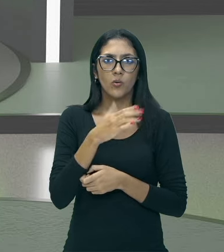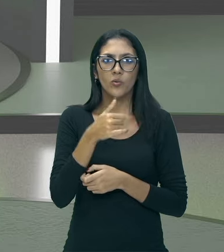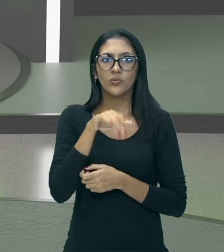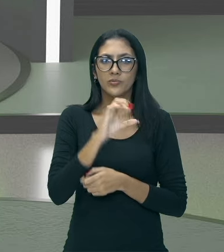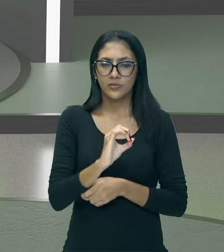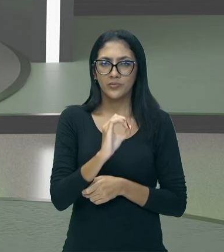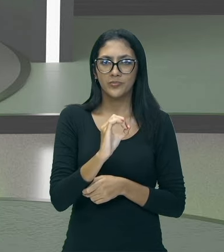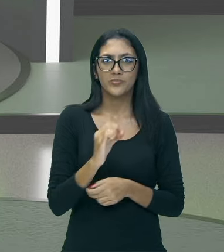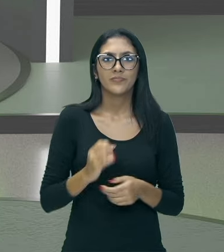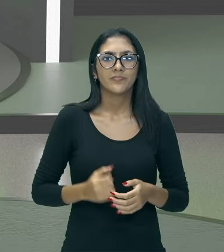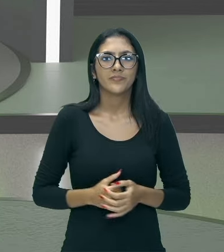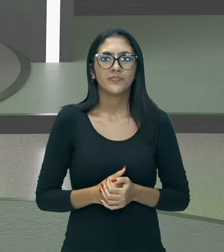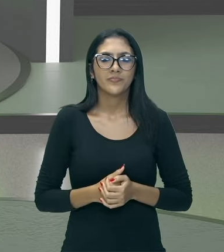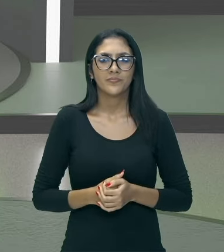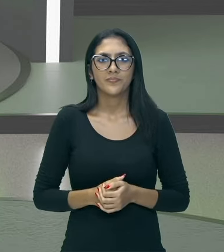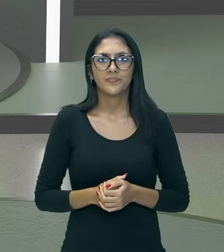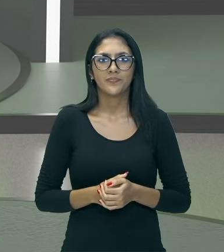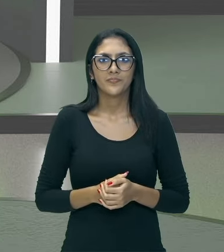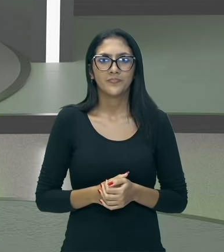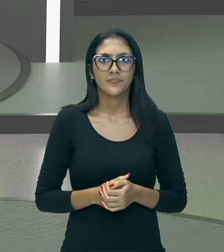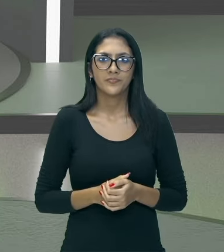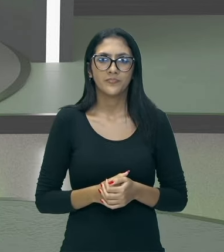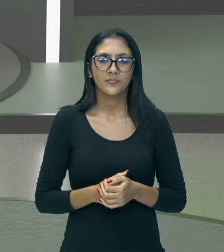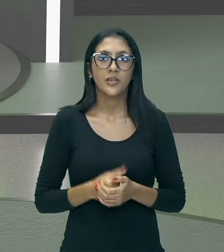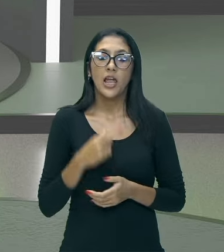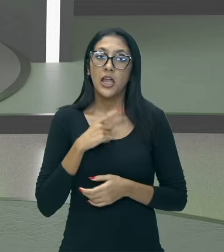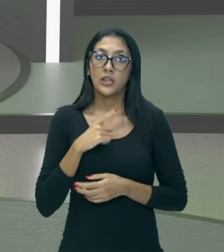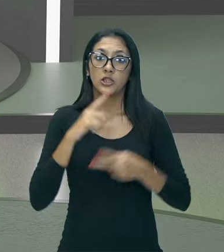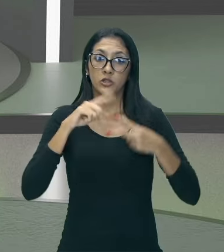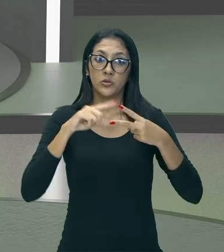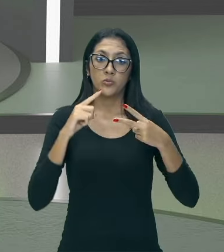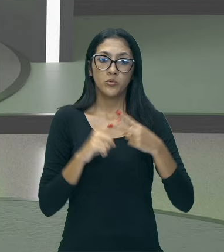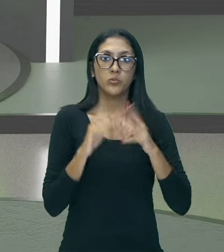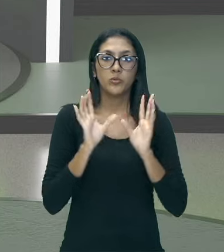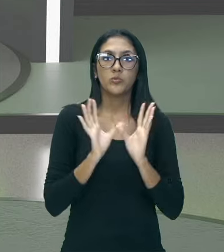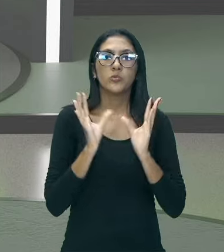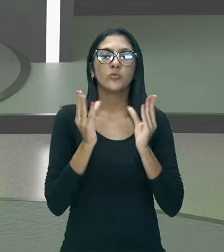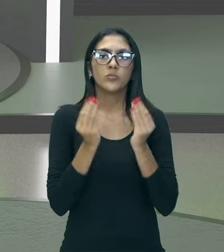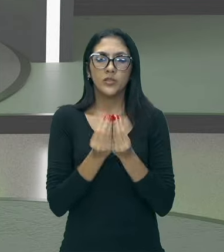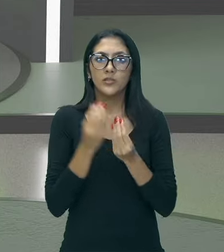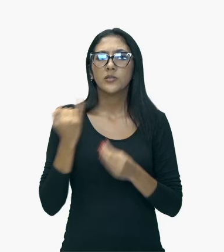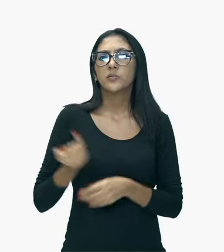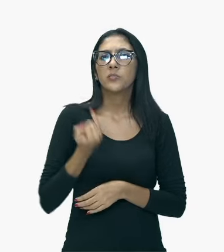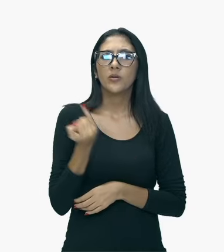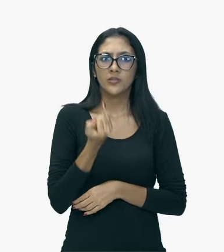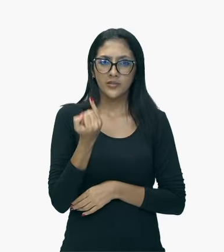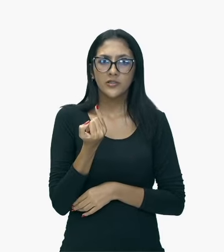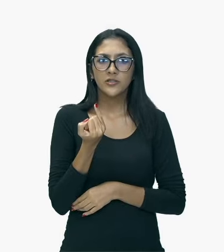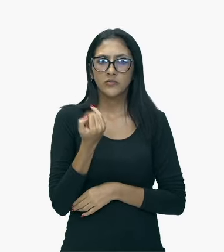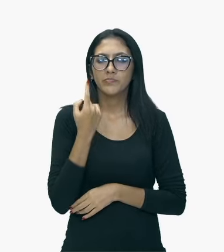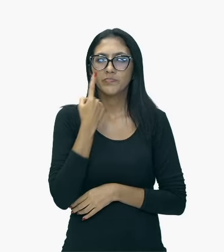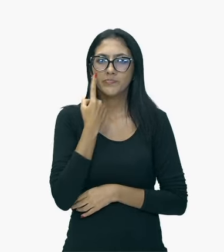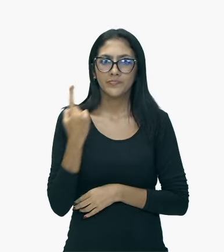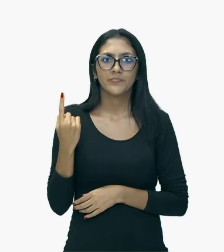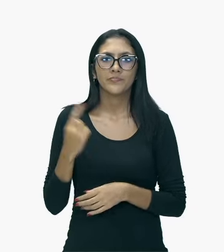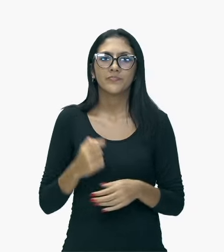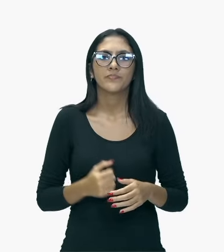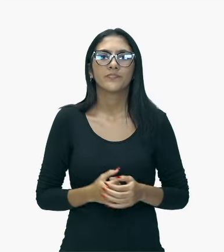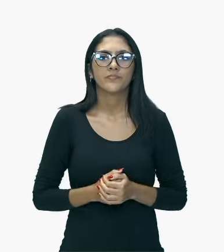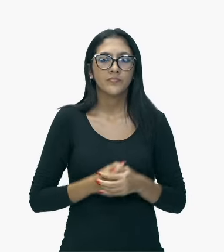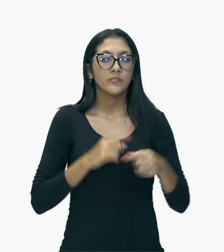Existem dois componentes importantes numa solução. Vamos conhecê-los? É